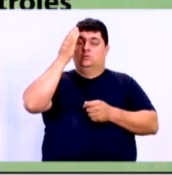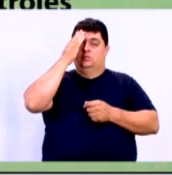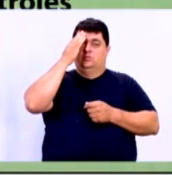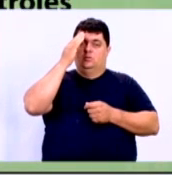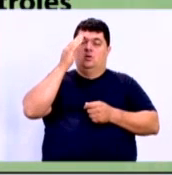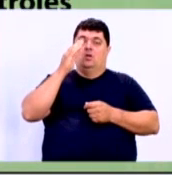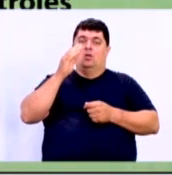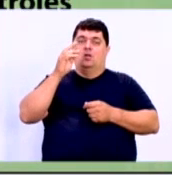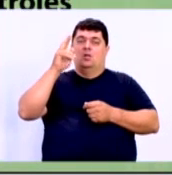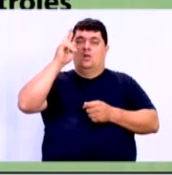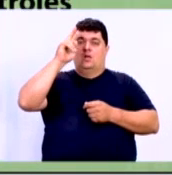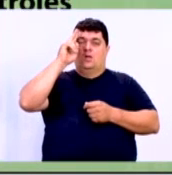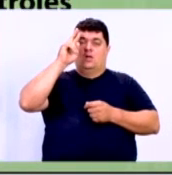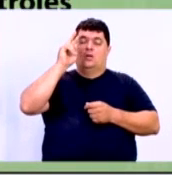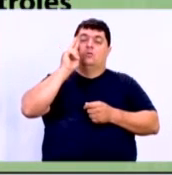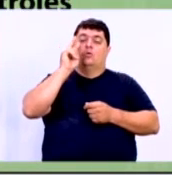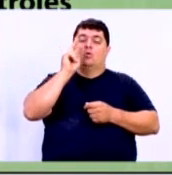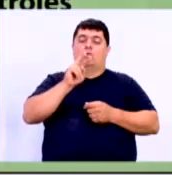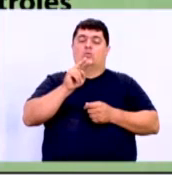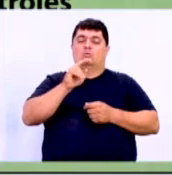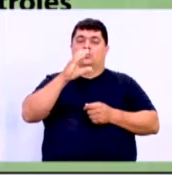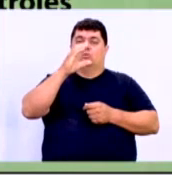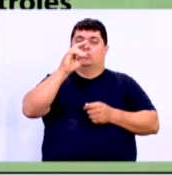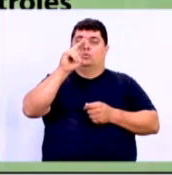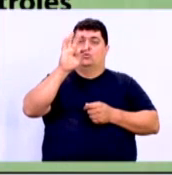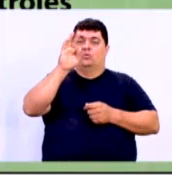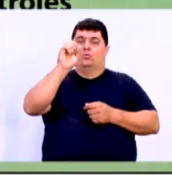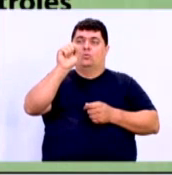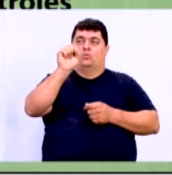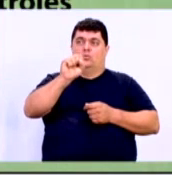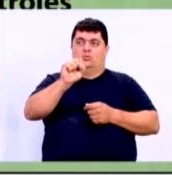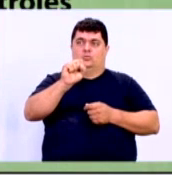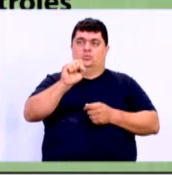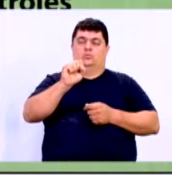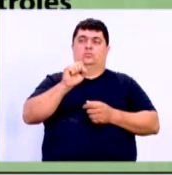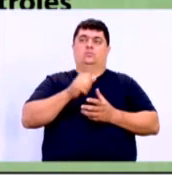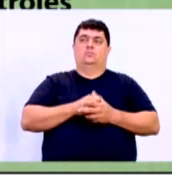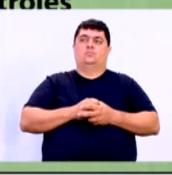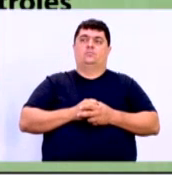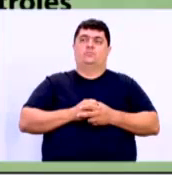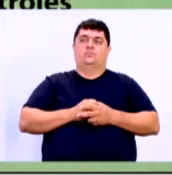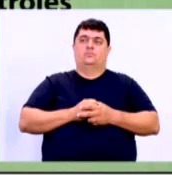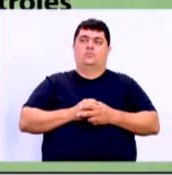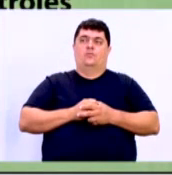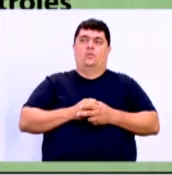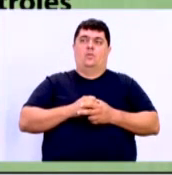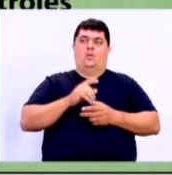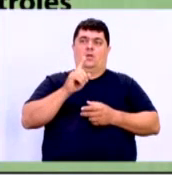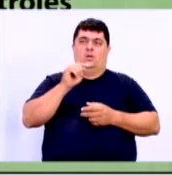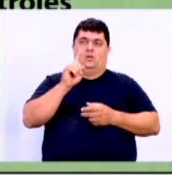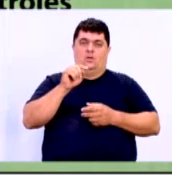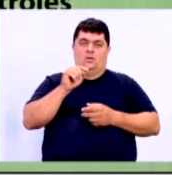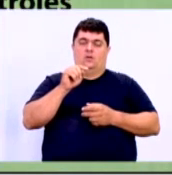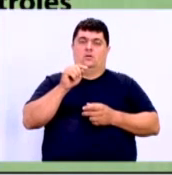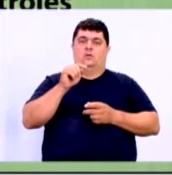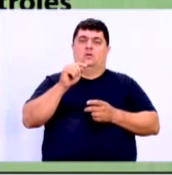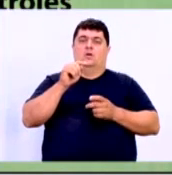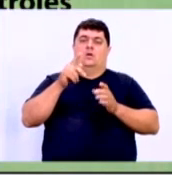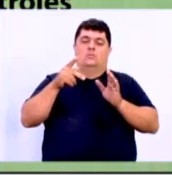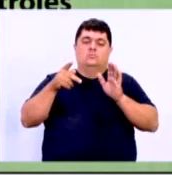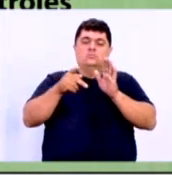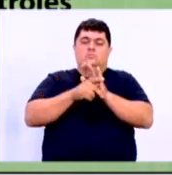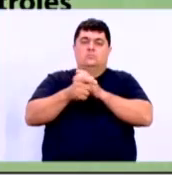que vocês se foquem em custos, né? E o que é o custos? Gastos